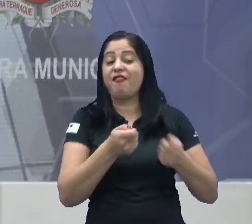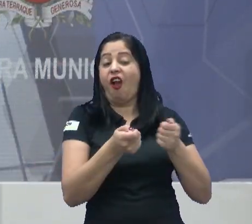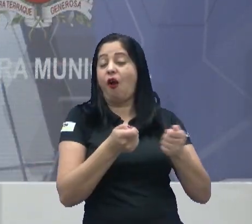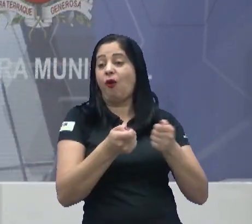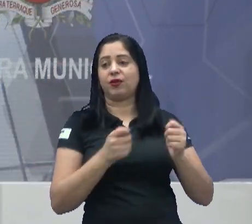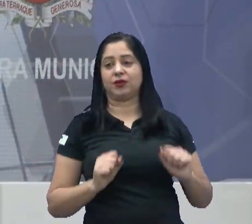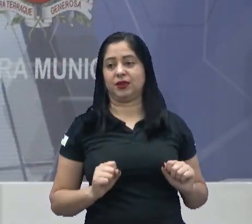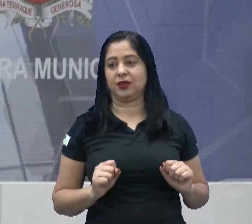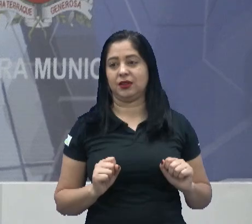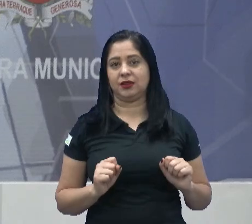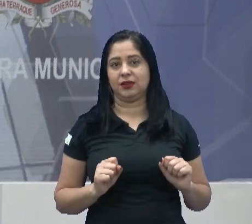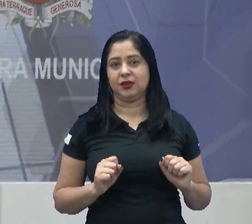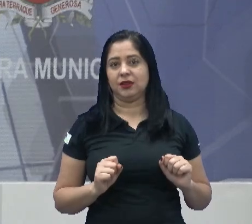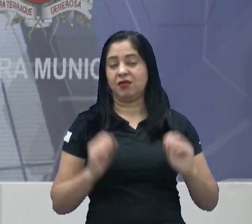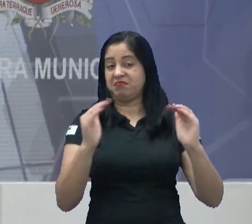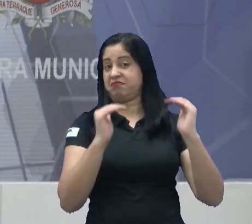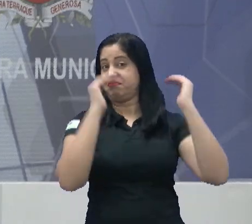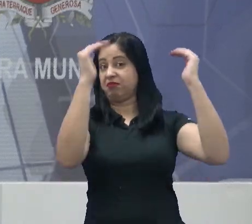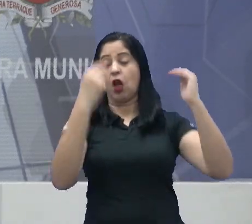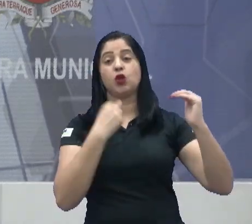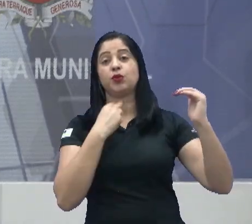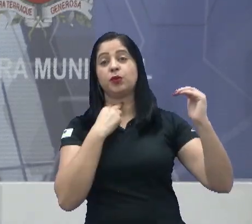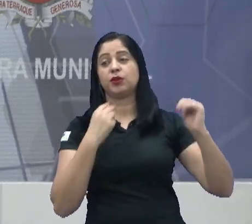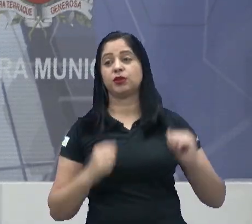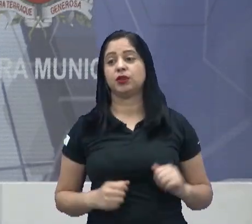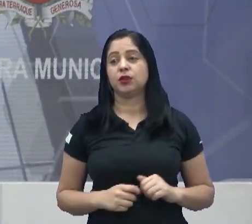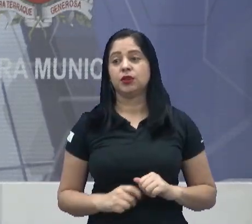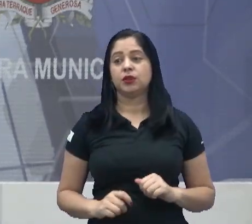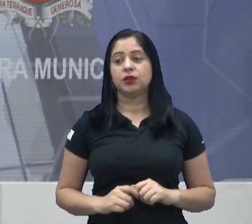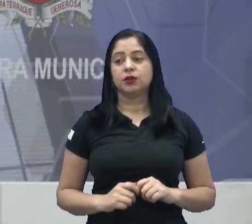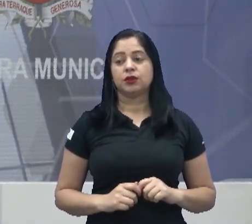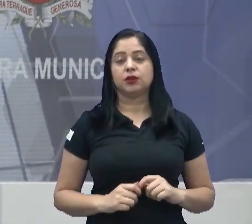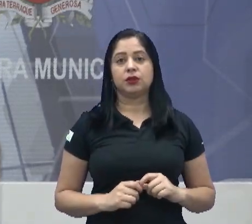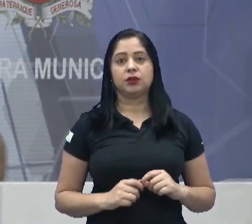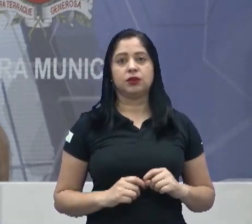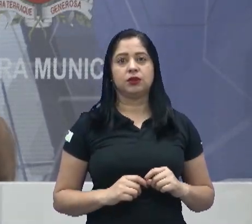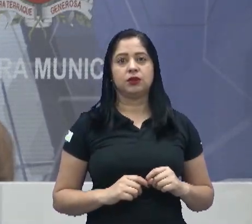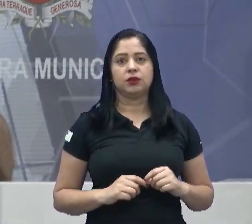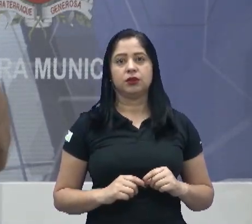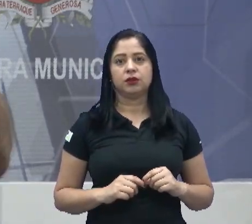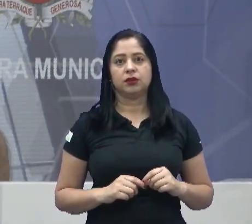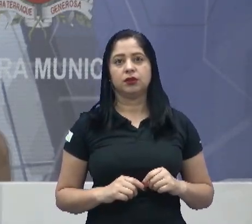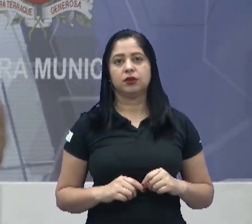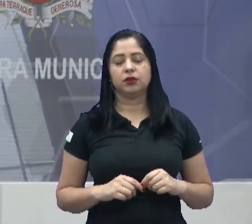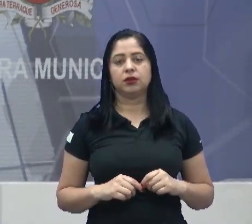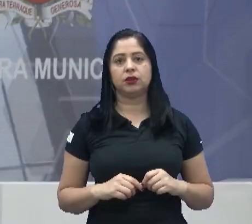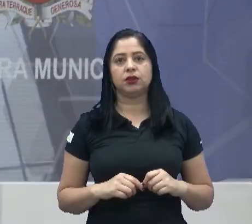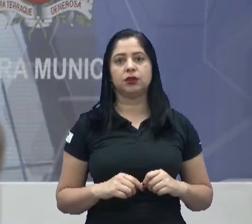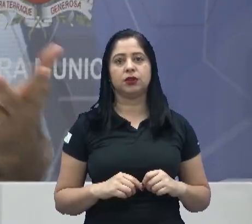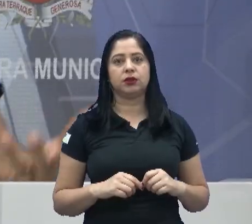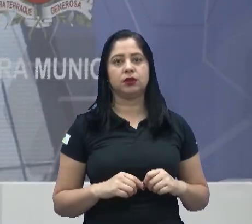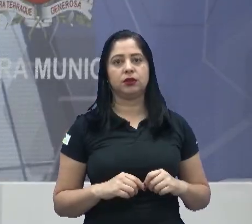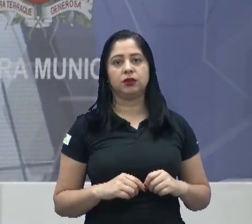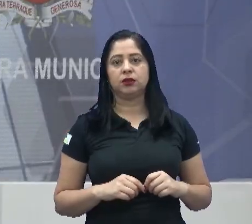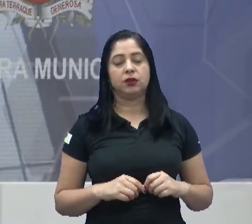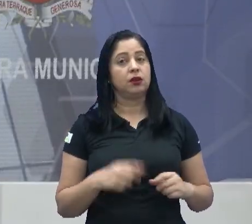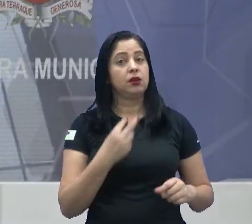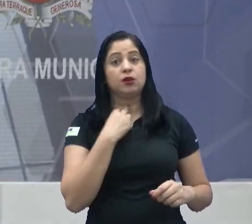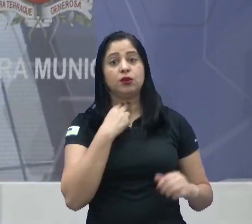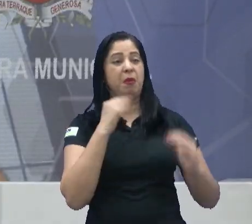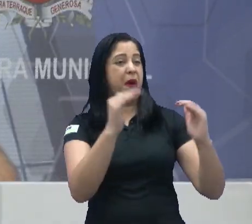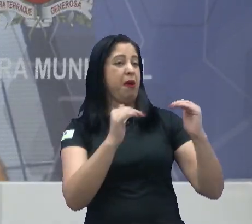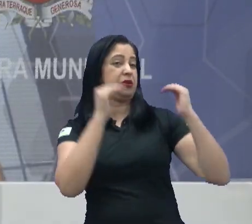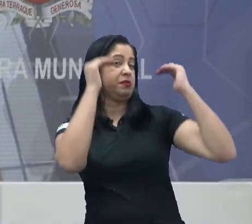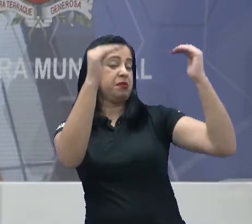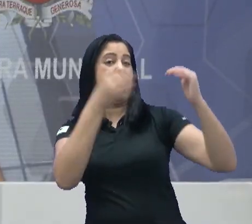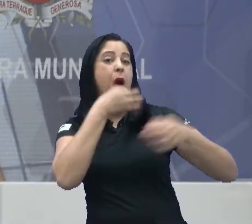a instituição acima do poder, acima de qualquer situação que ele queira